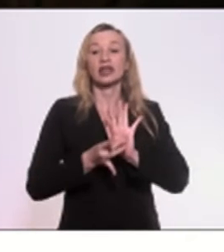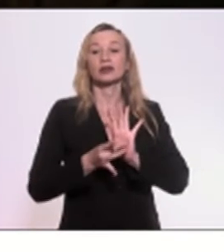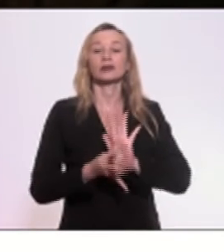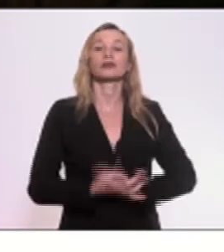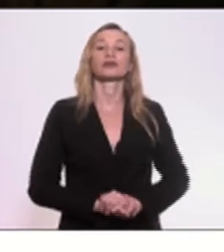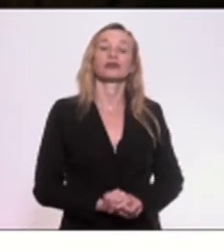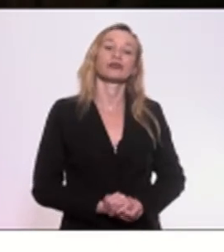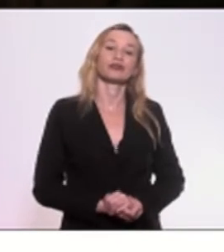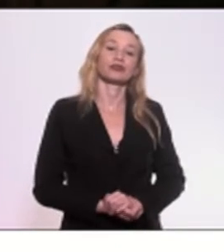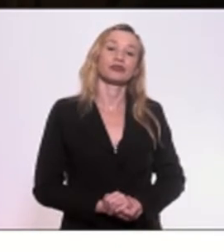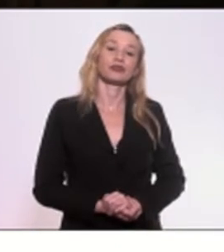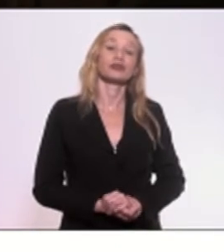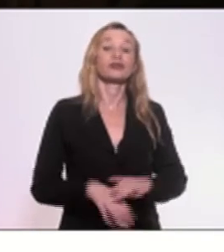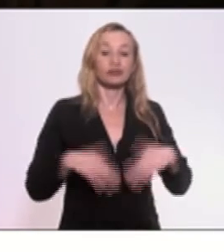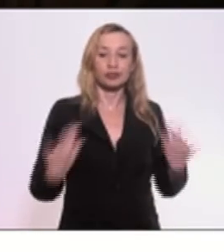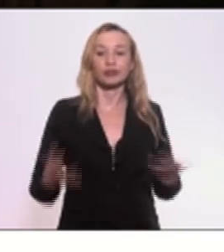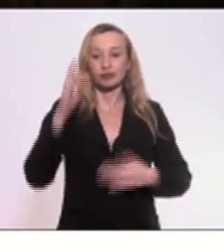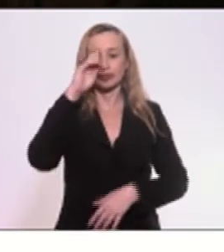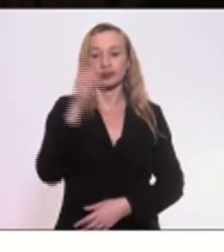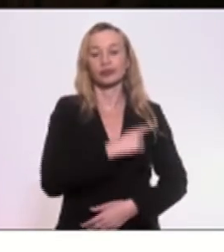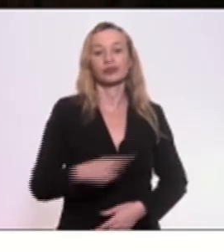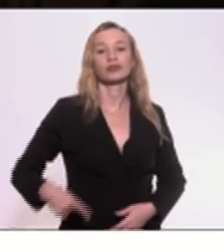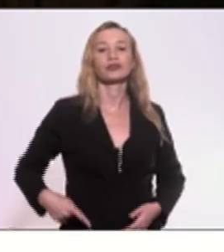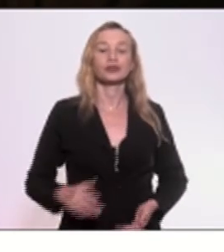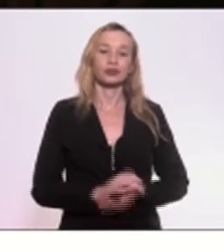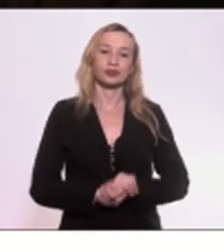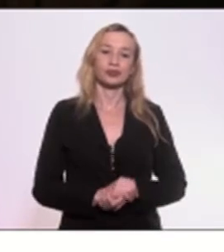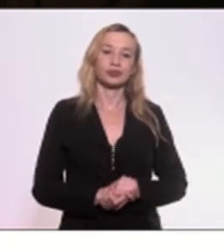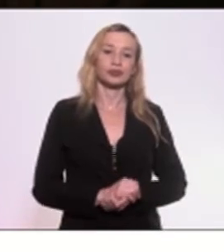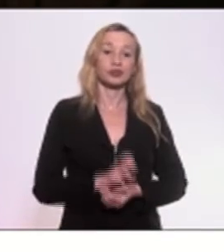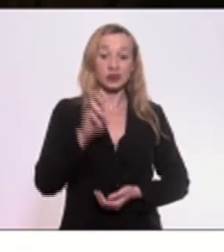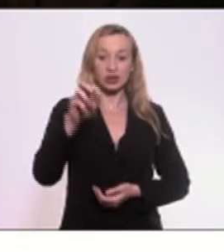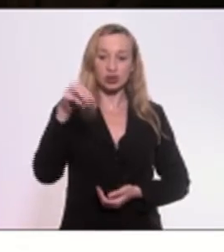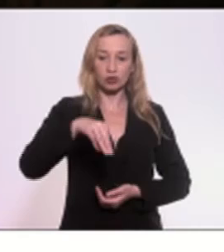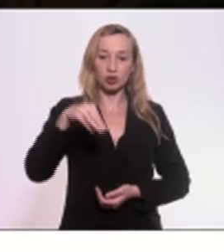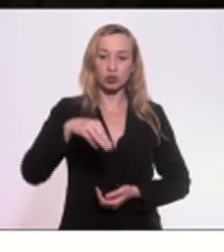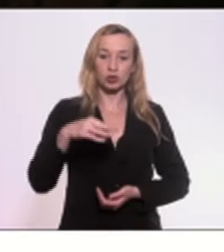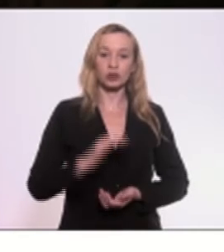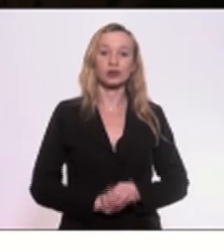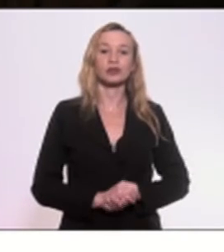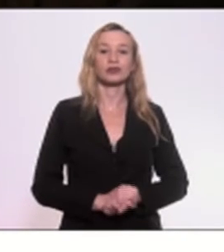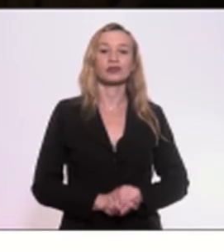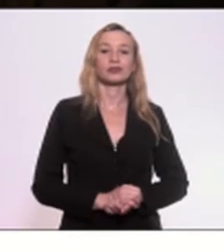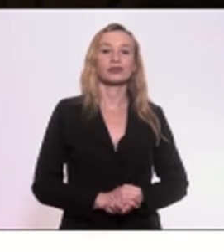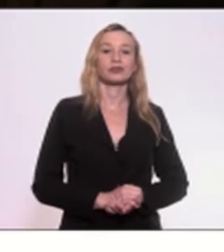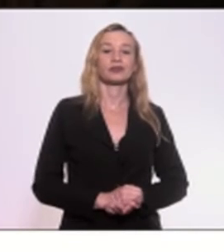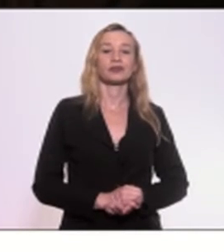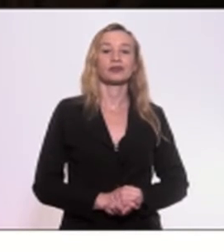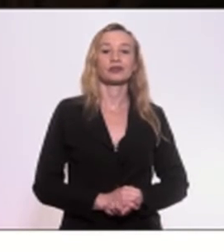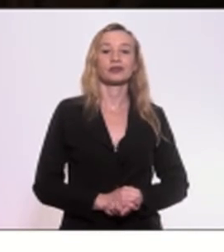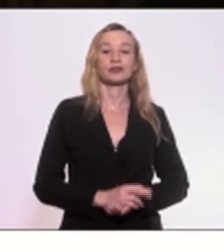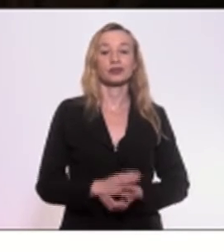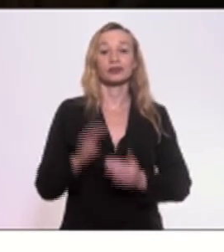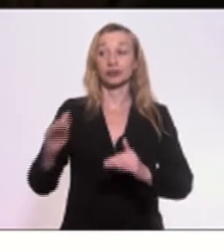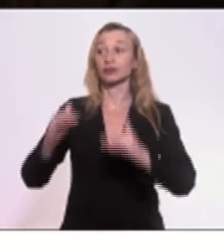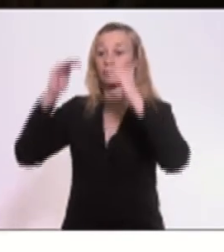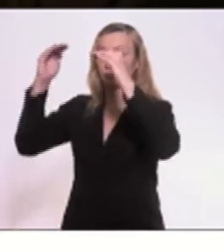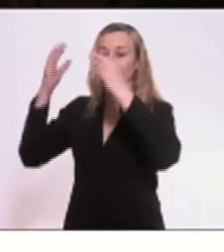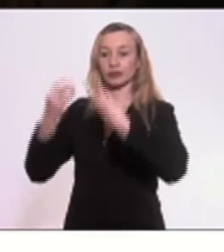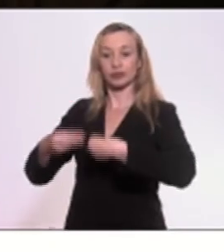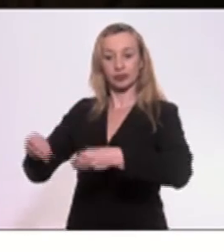contestação. Então, senhor presidente, nos 5 minutos... que Vossa Excelência